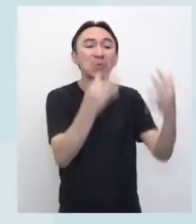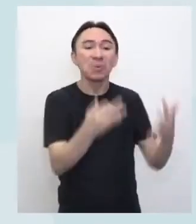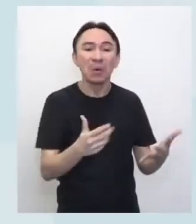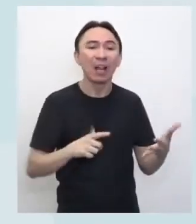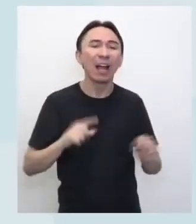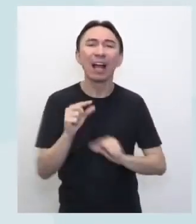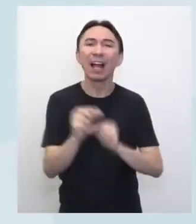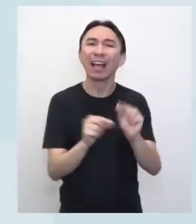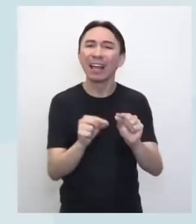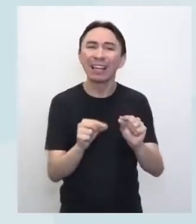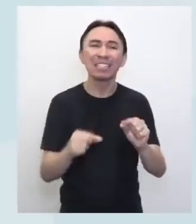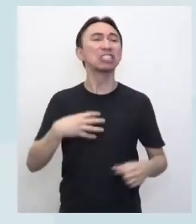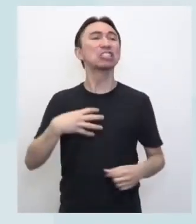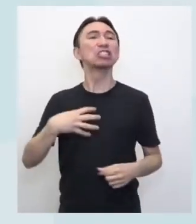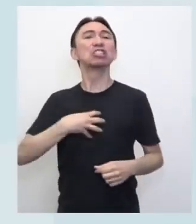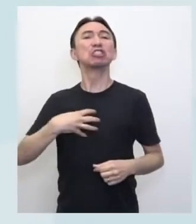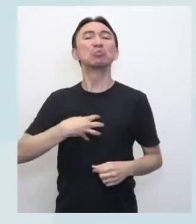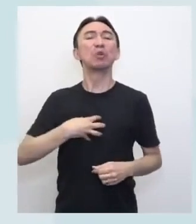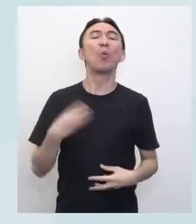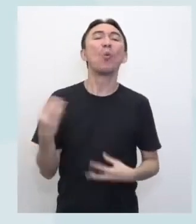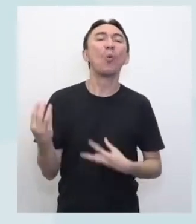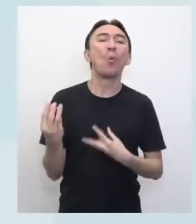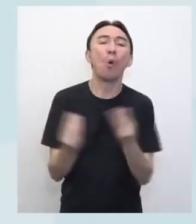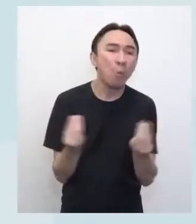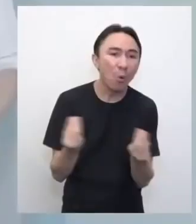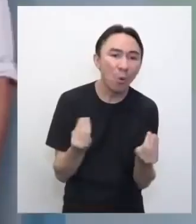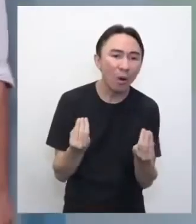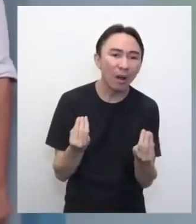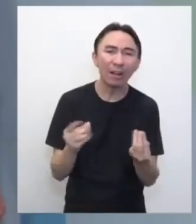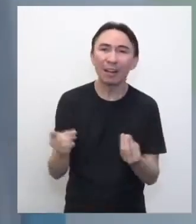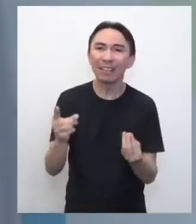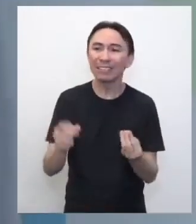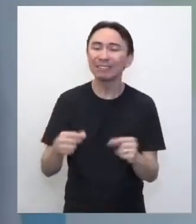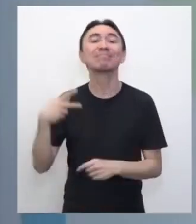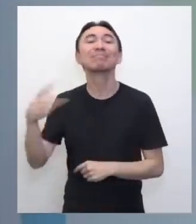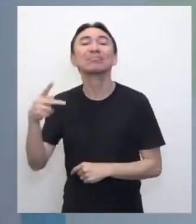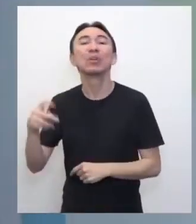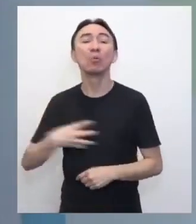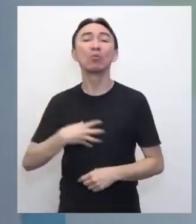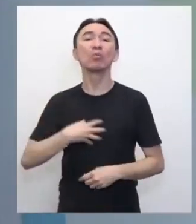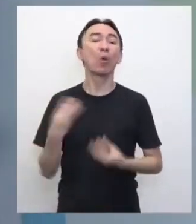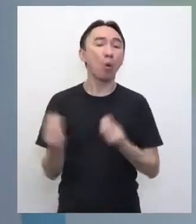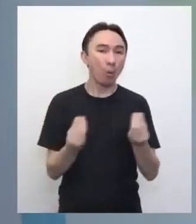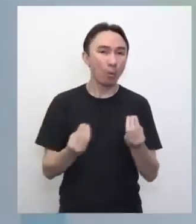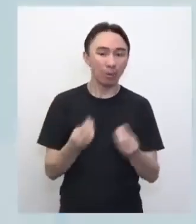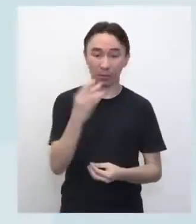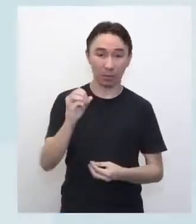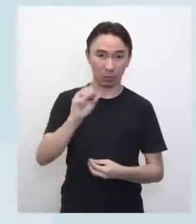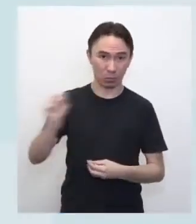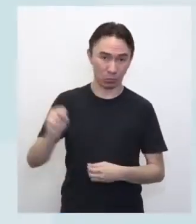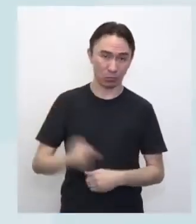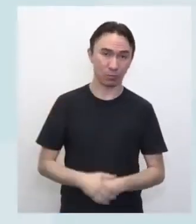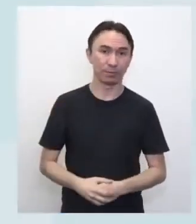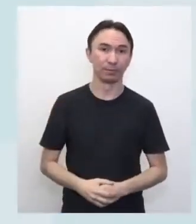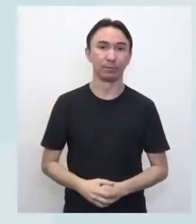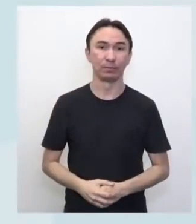o que ele está sentindo aí? O que passa, né? O que se passa por ele? 30 segundos, já voltamos.